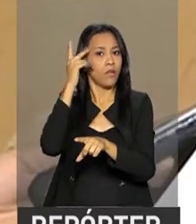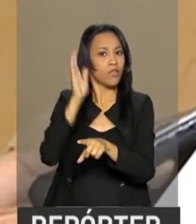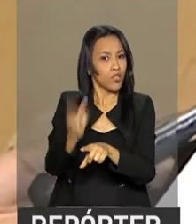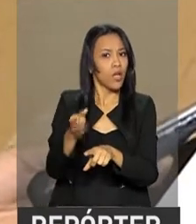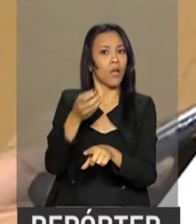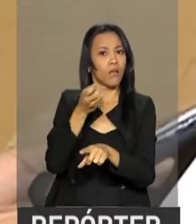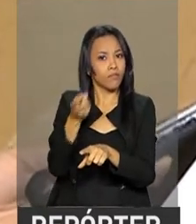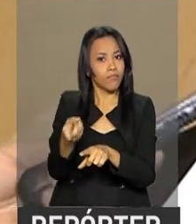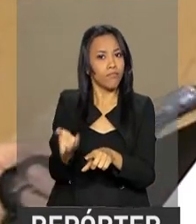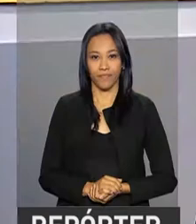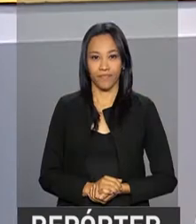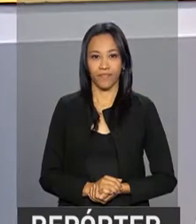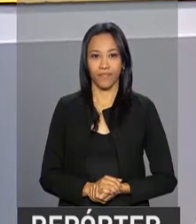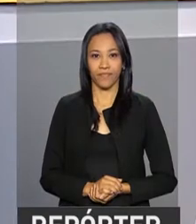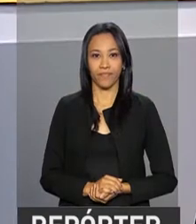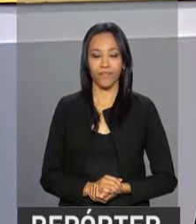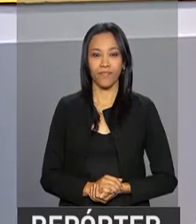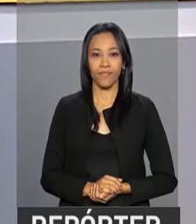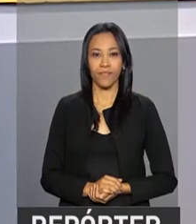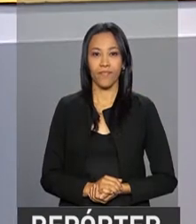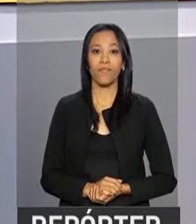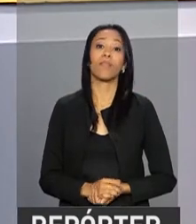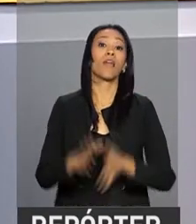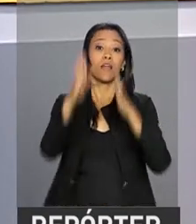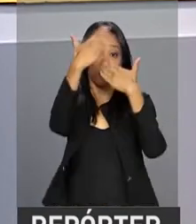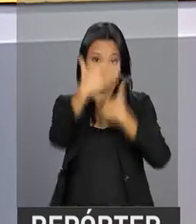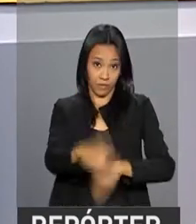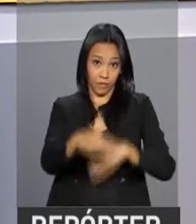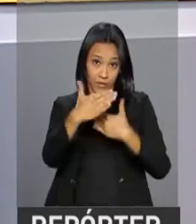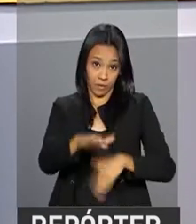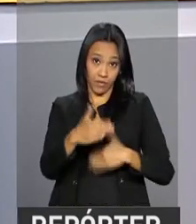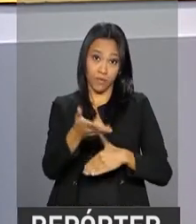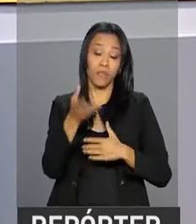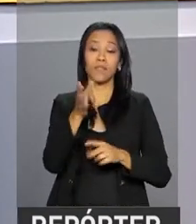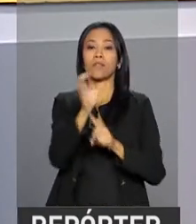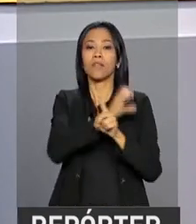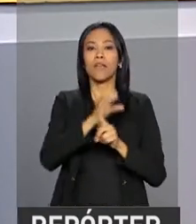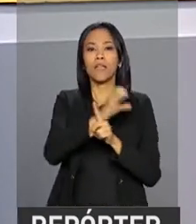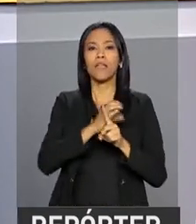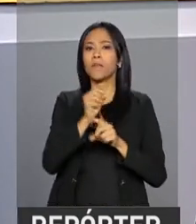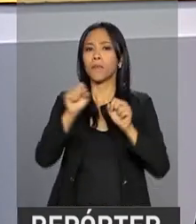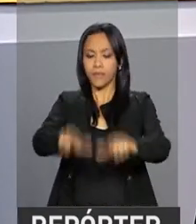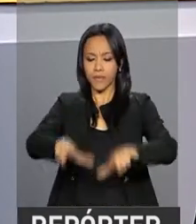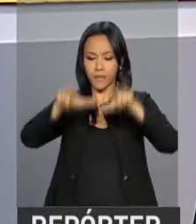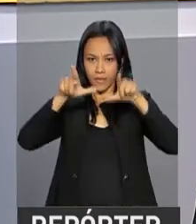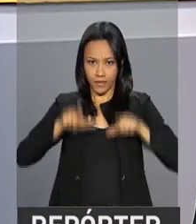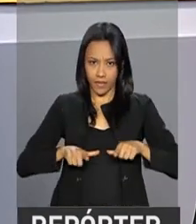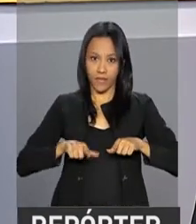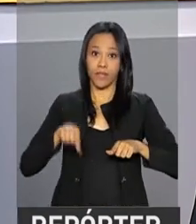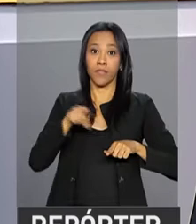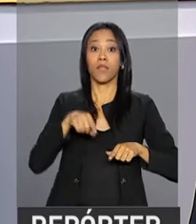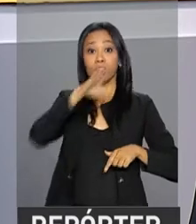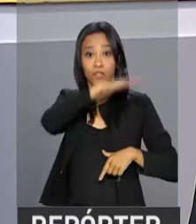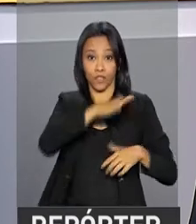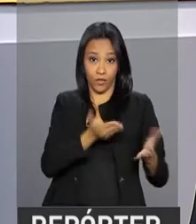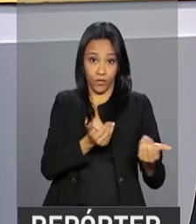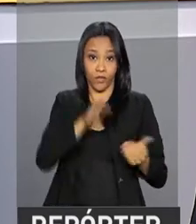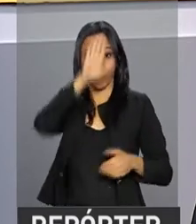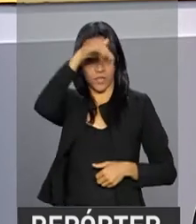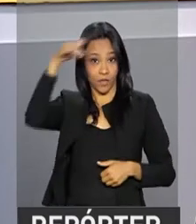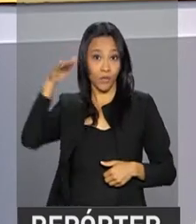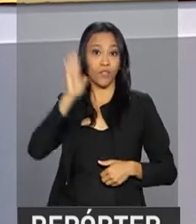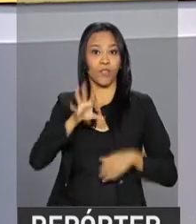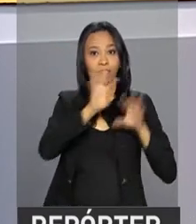do que isso para o sistema. A data do Exame Nacional para a Certificação de Competências de Jovens e Adultos